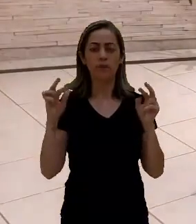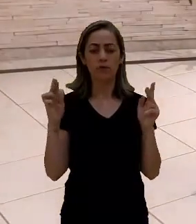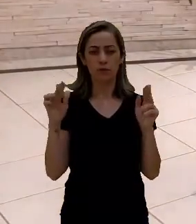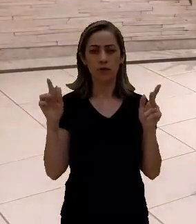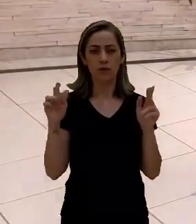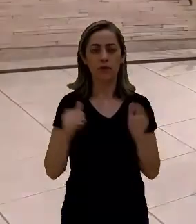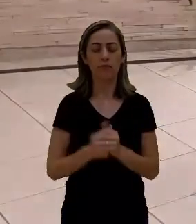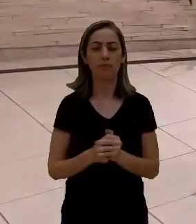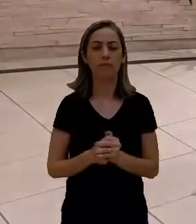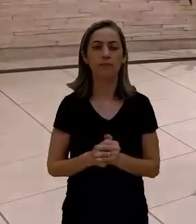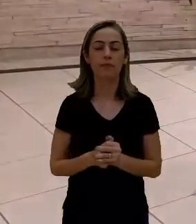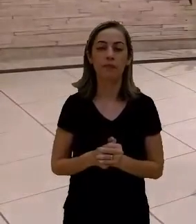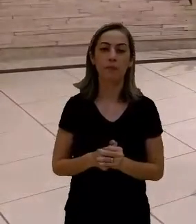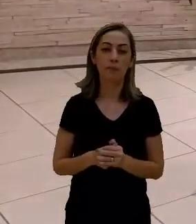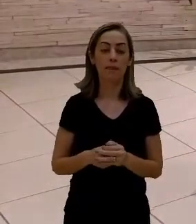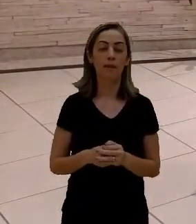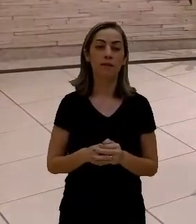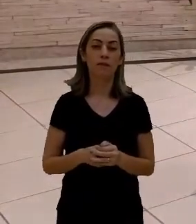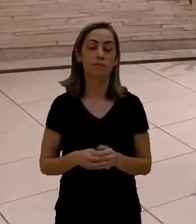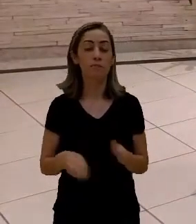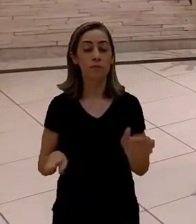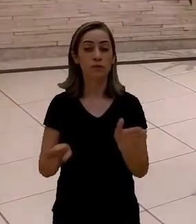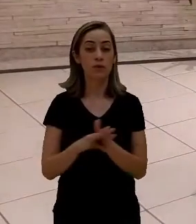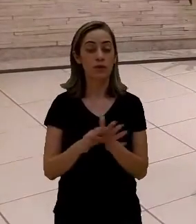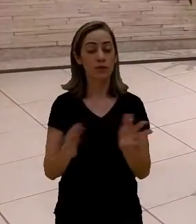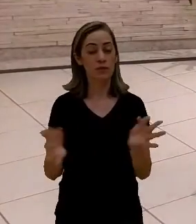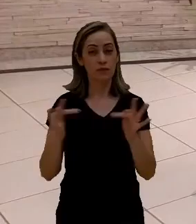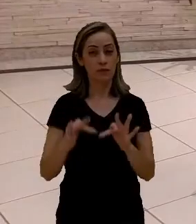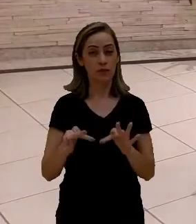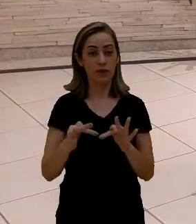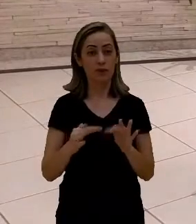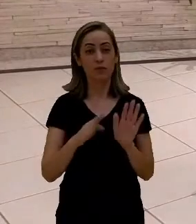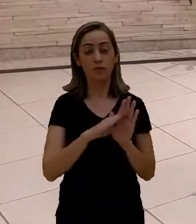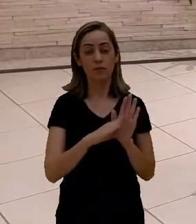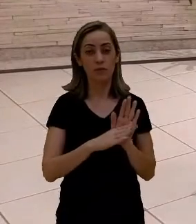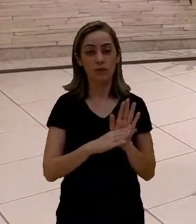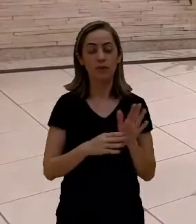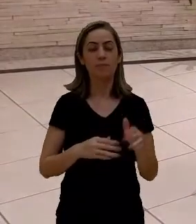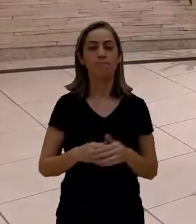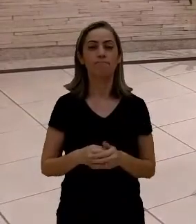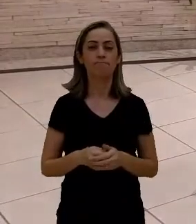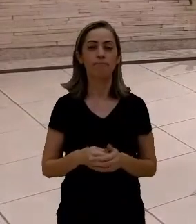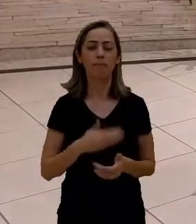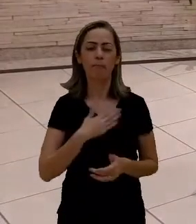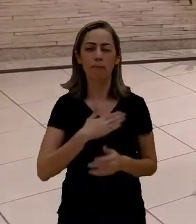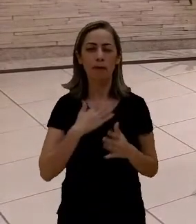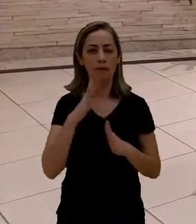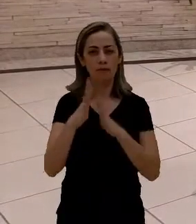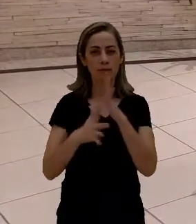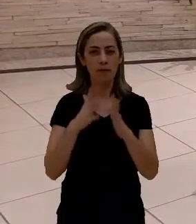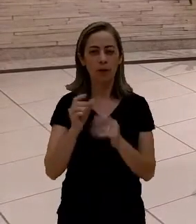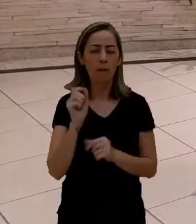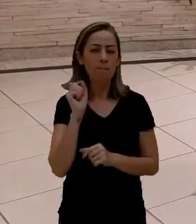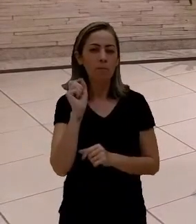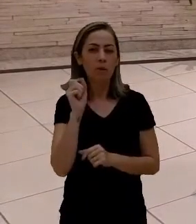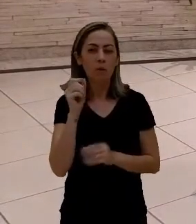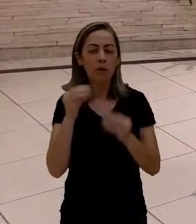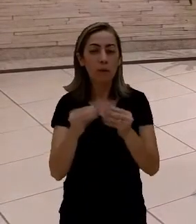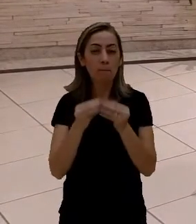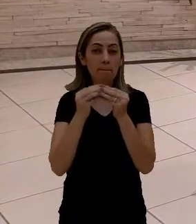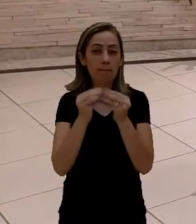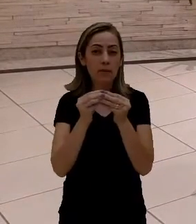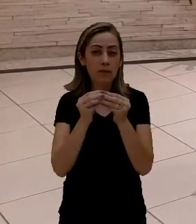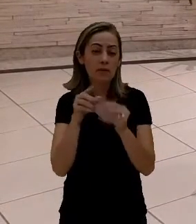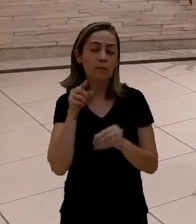chegando já nos encaminhando para o final do programa e eu gostaria que você falasse eh O que é a missa para você o que é